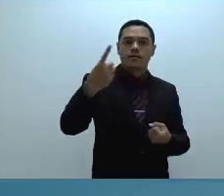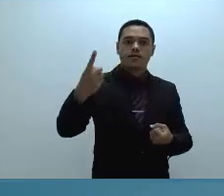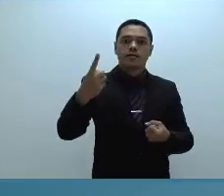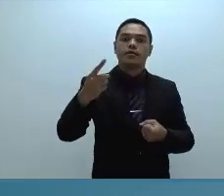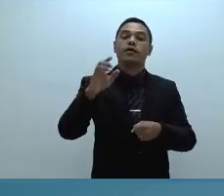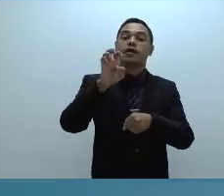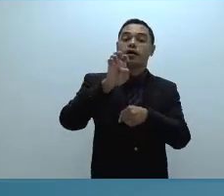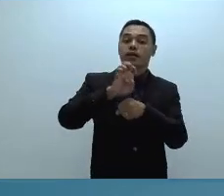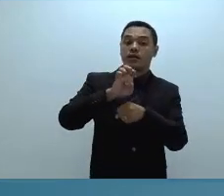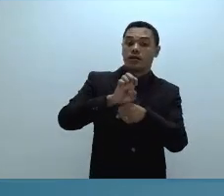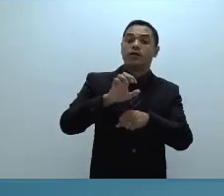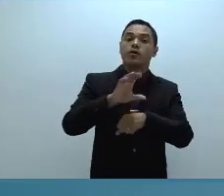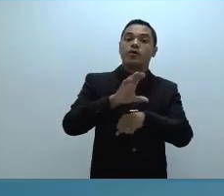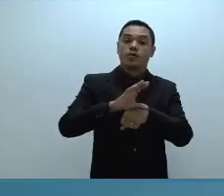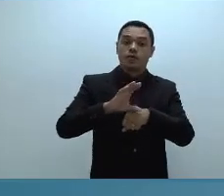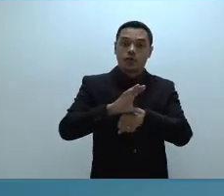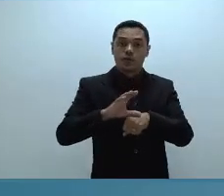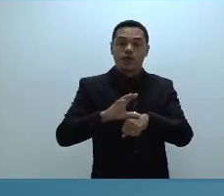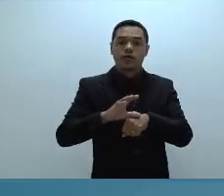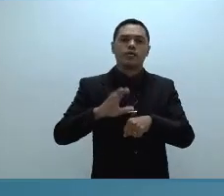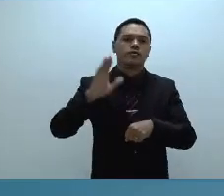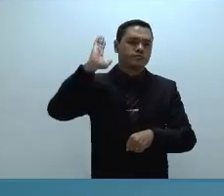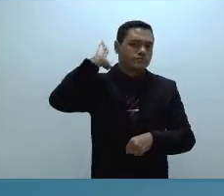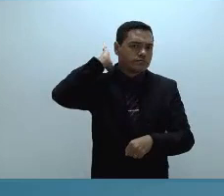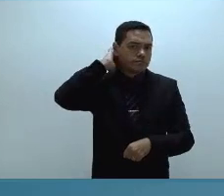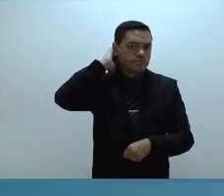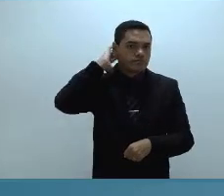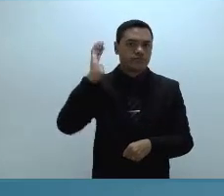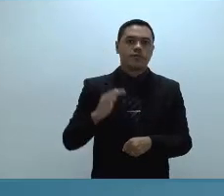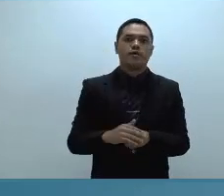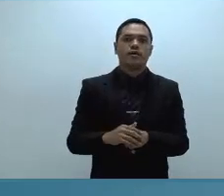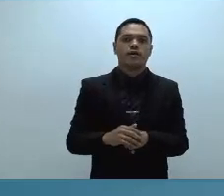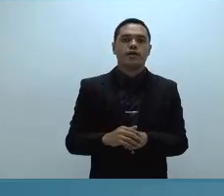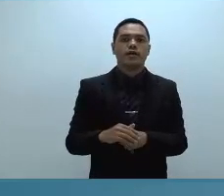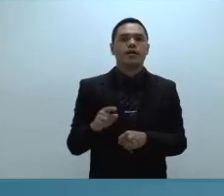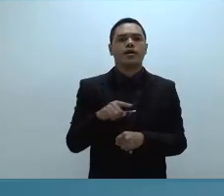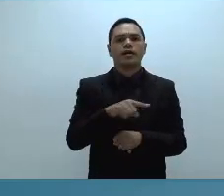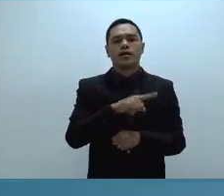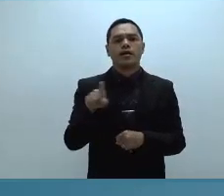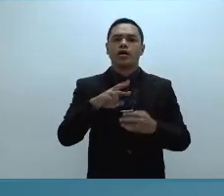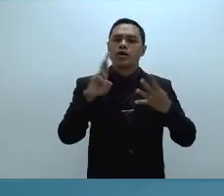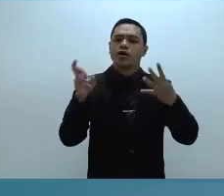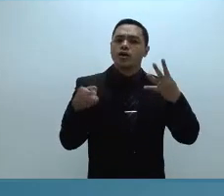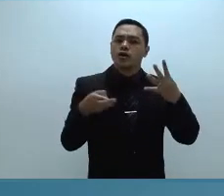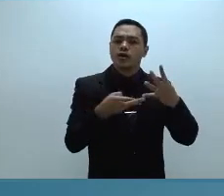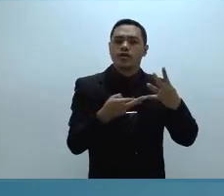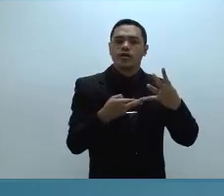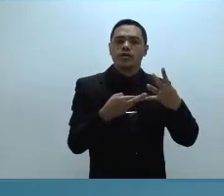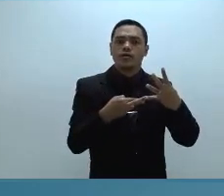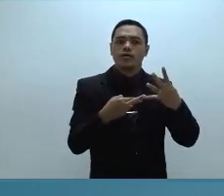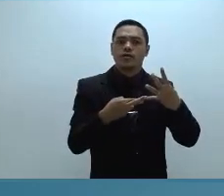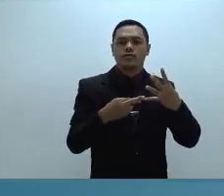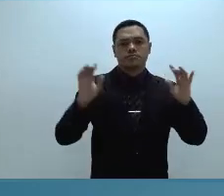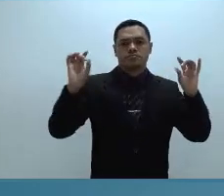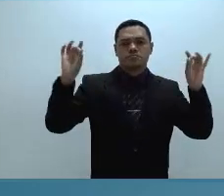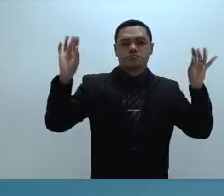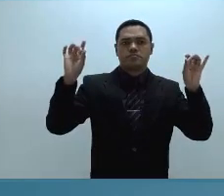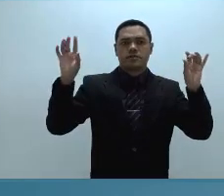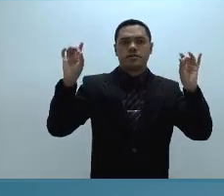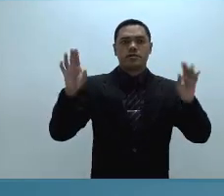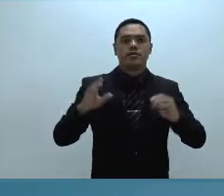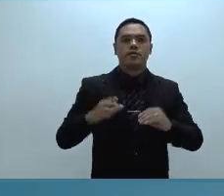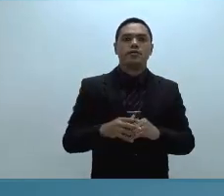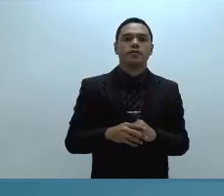Estadual, uma vez que o Estado do Pará interpôs recurso extraordinário. Um ponto importante, ele explica